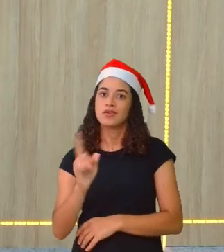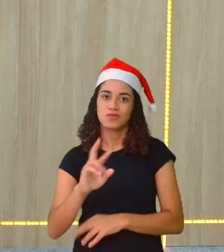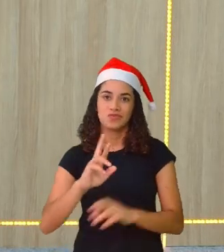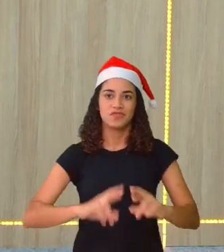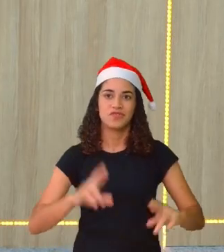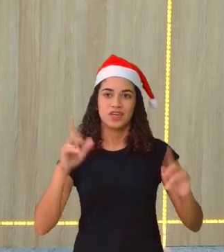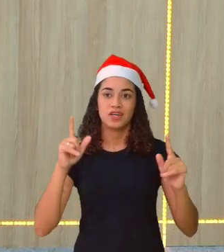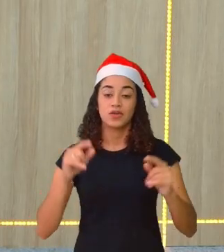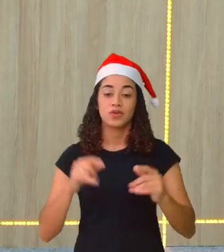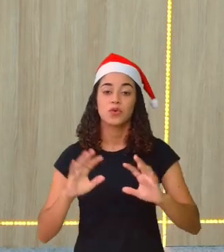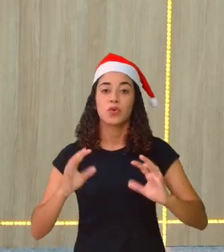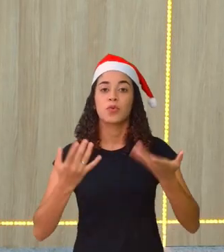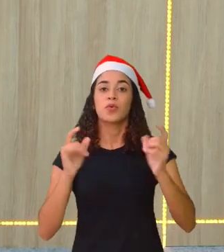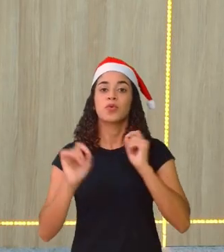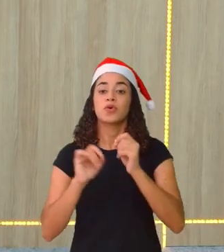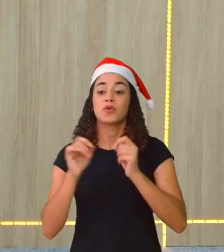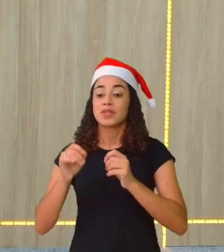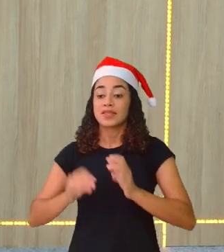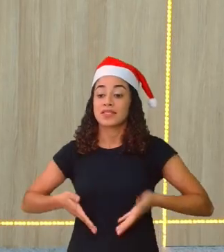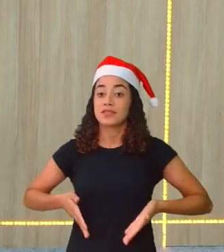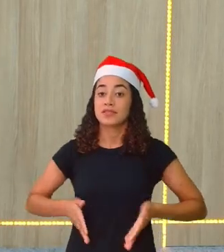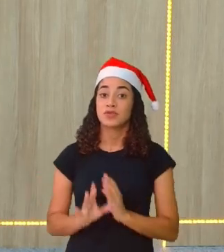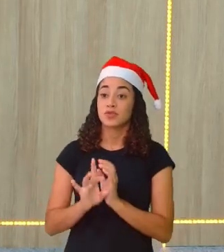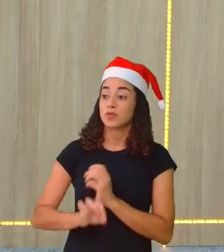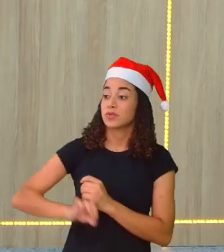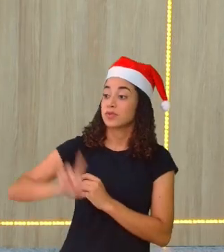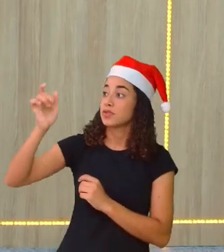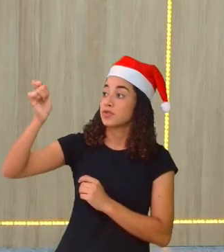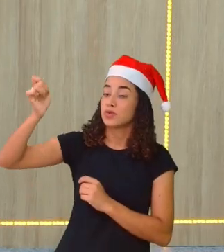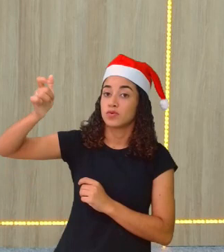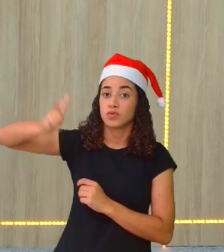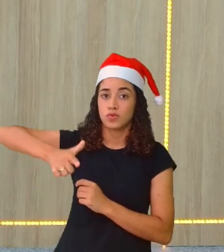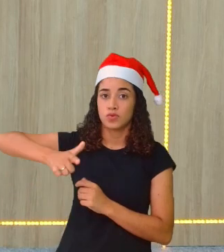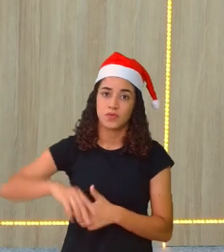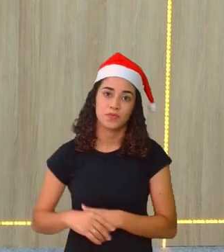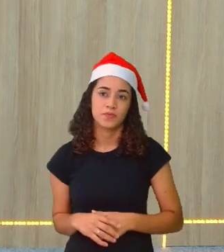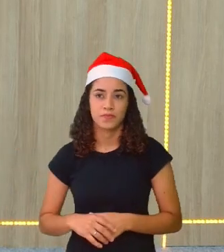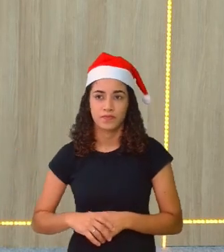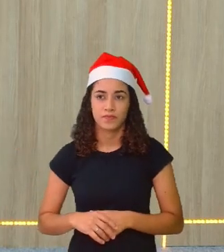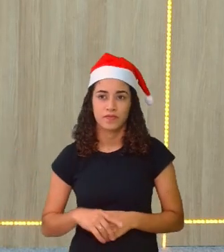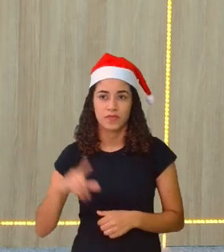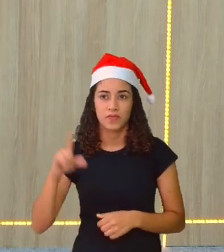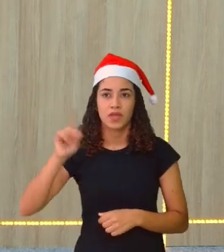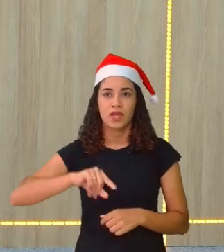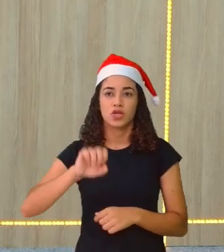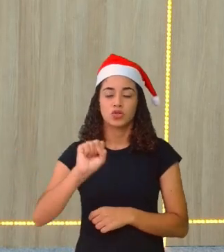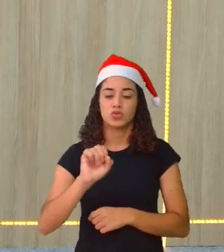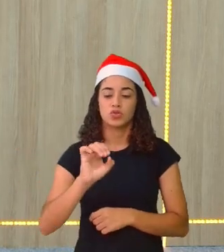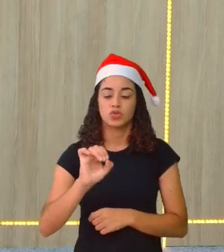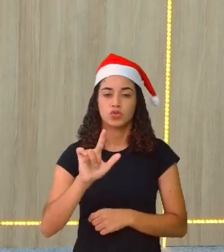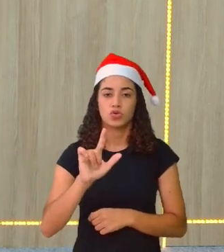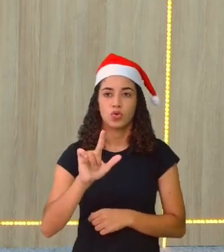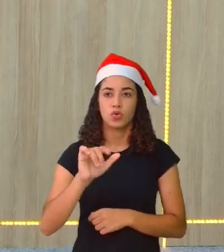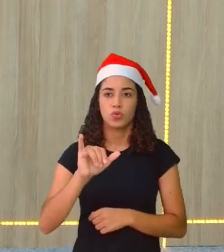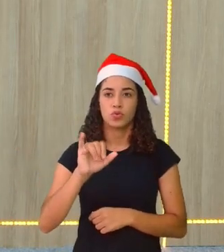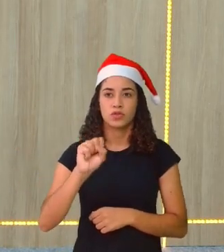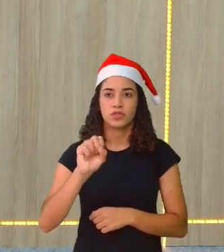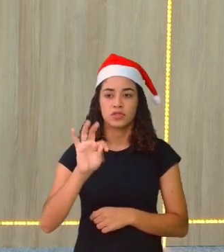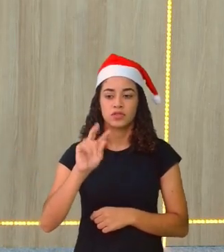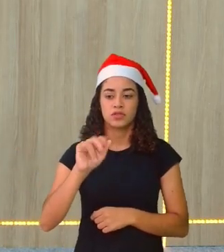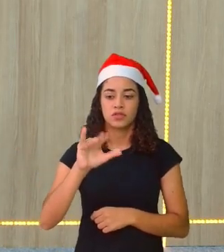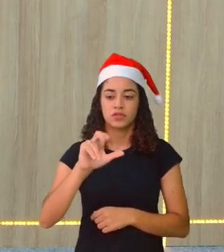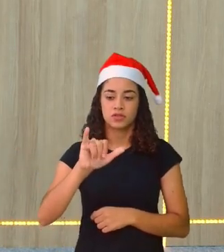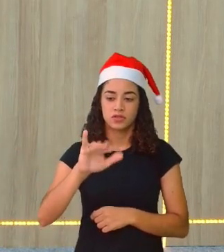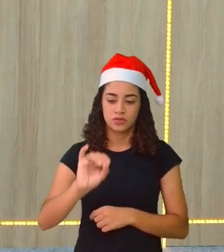ó, o nascimento do Deus Sol no solstício de inverno. Solstício é aquele período do ano, devido